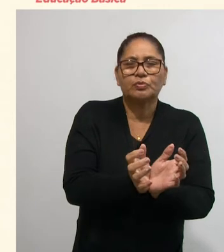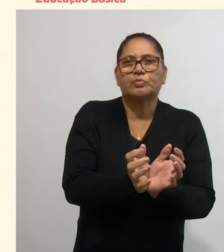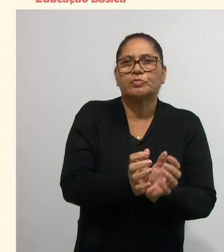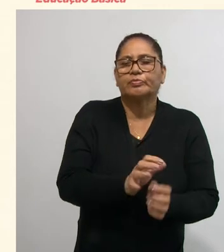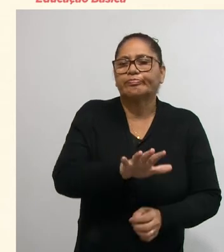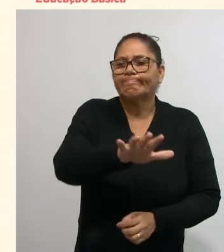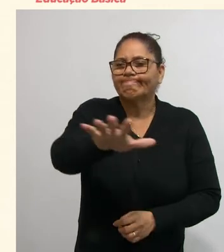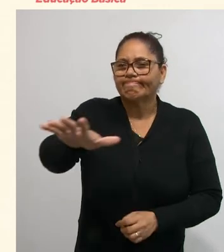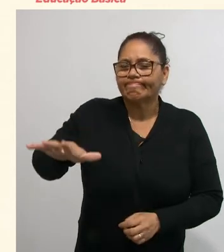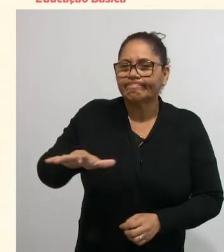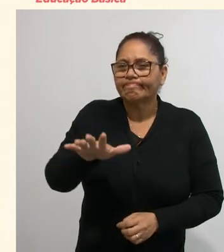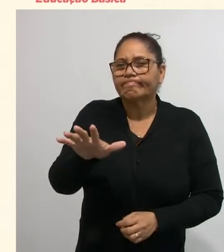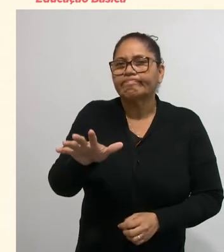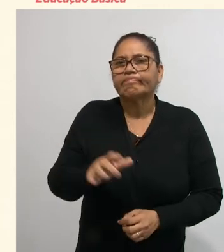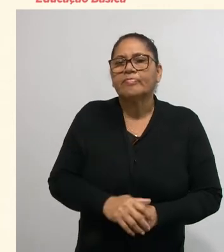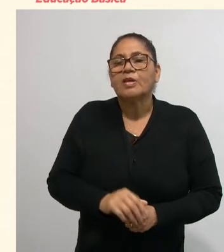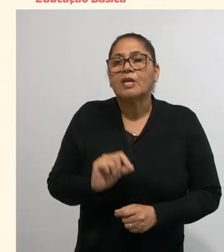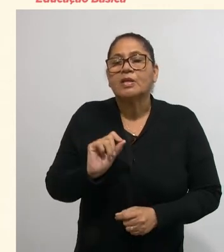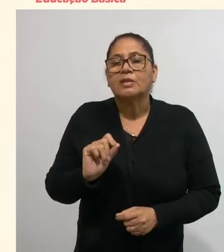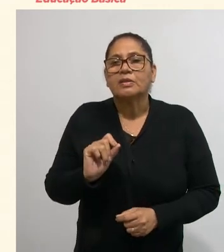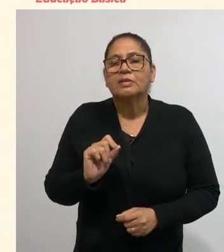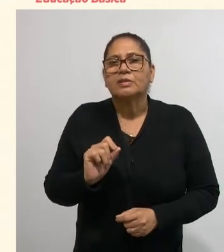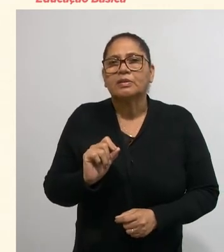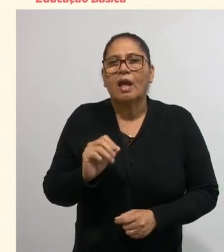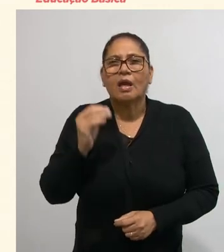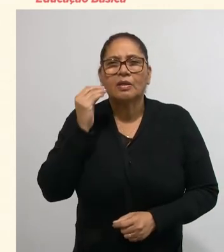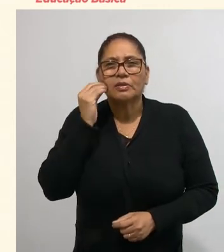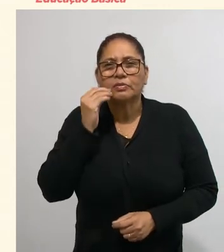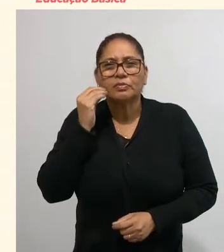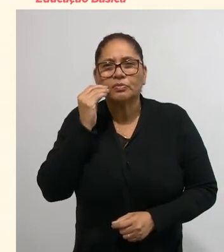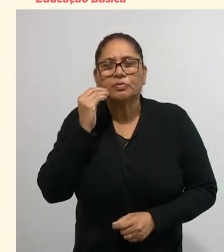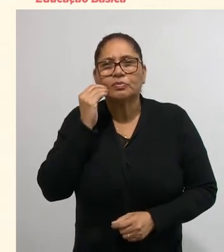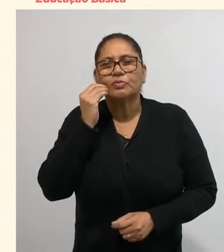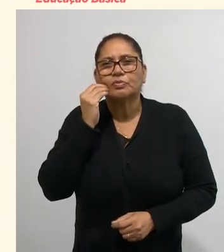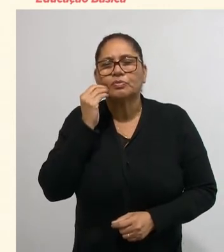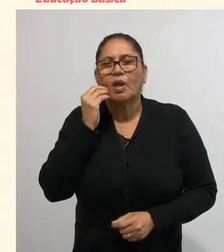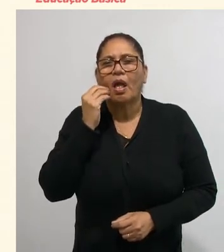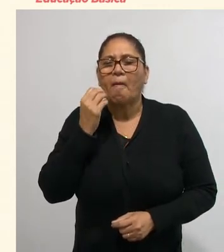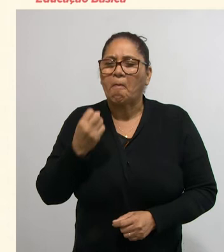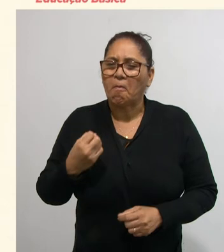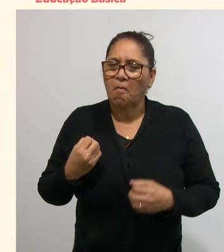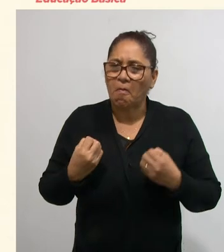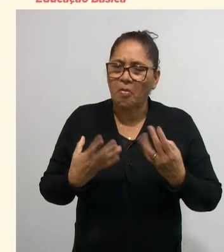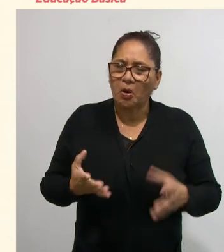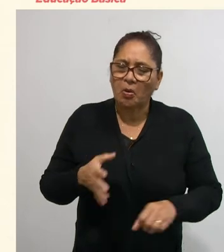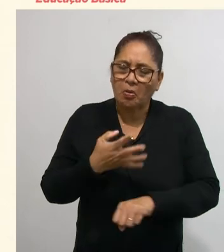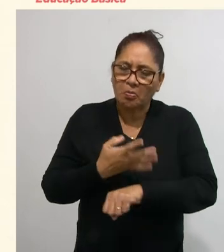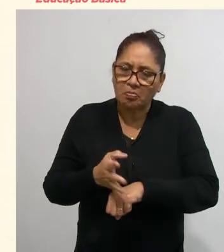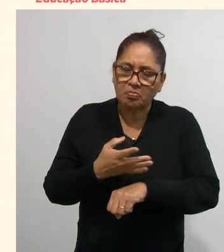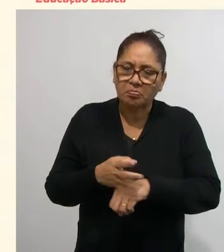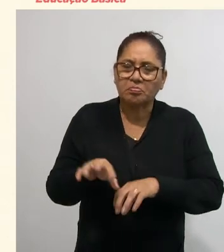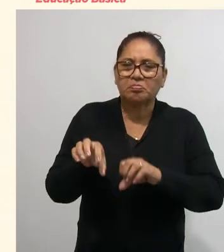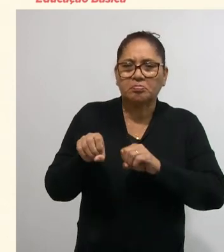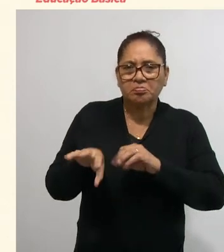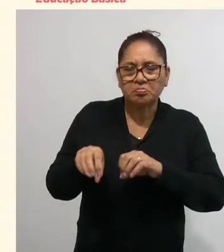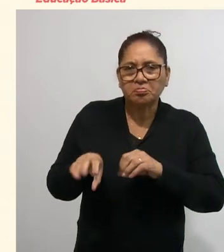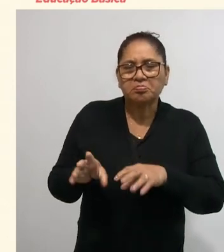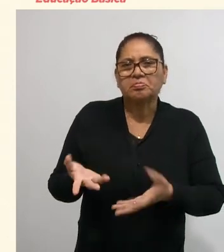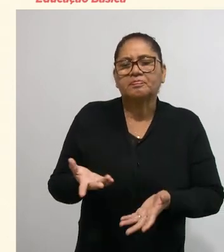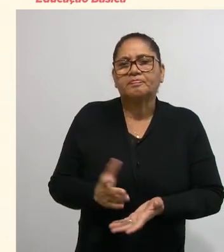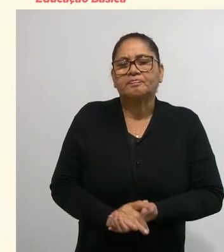da sua área e nós vamos trazer uma experiência exitosa uma prática educativa